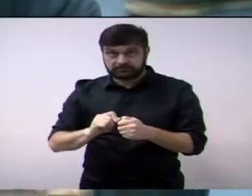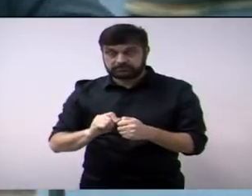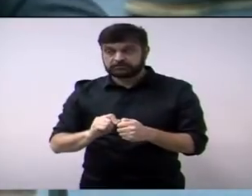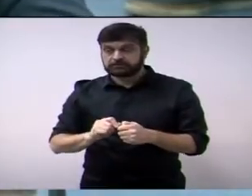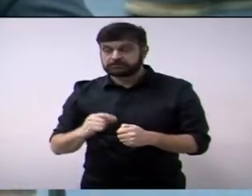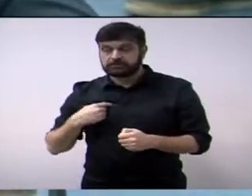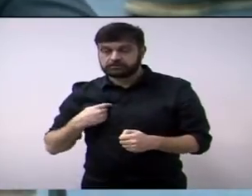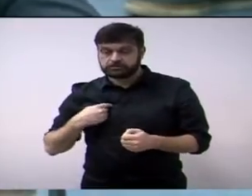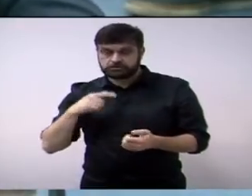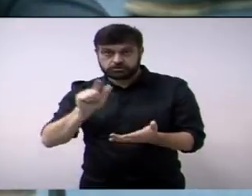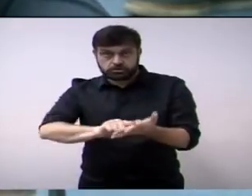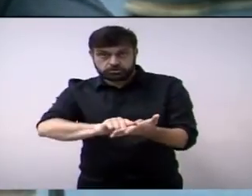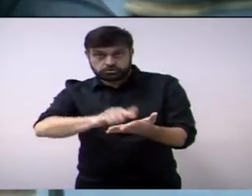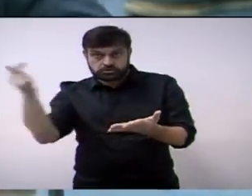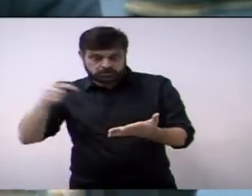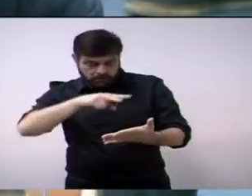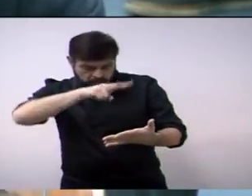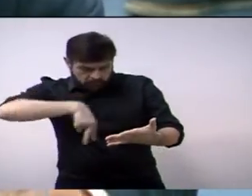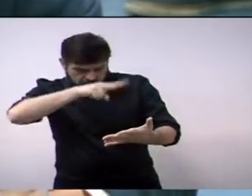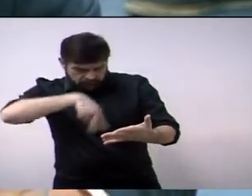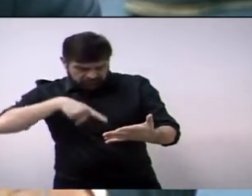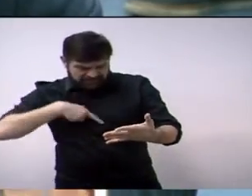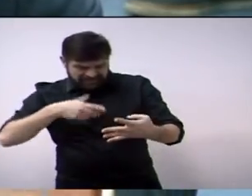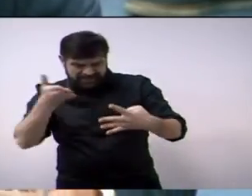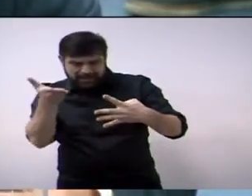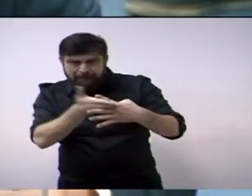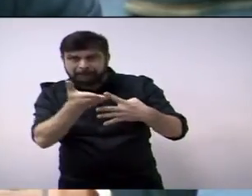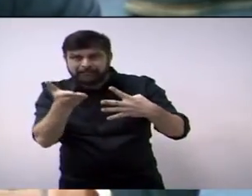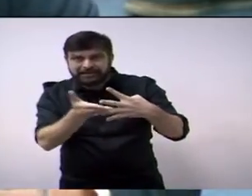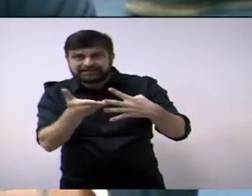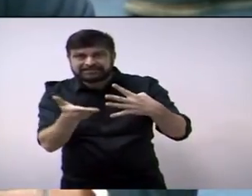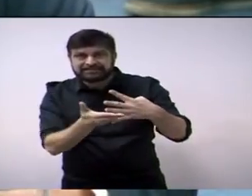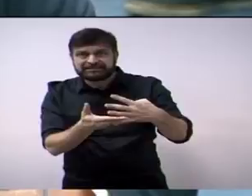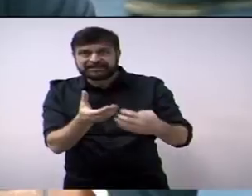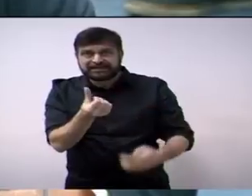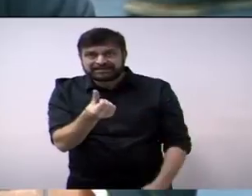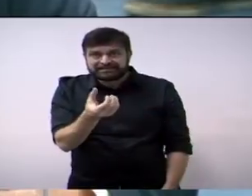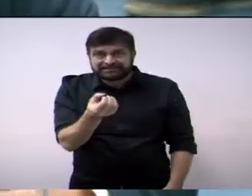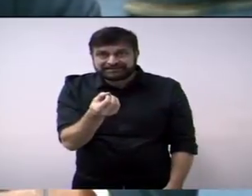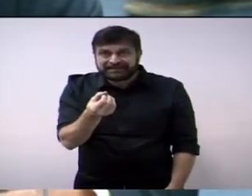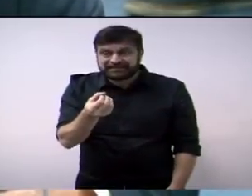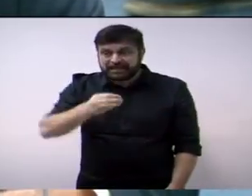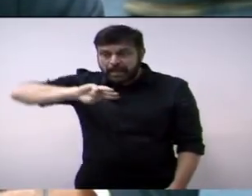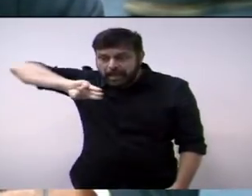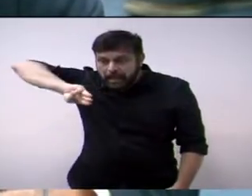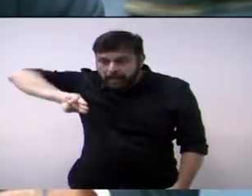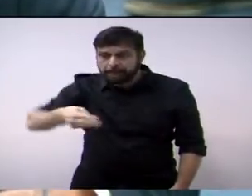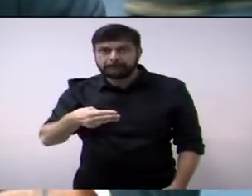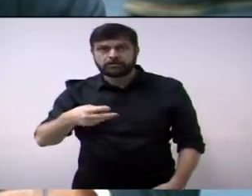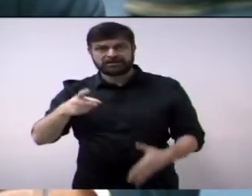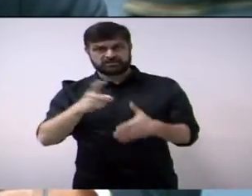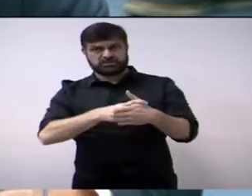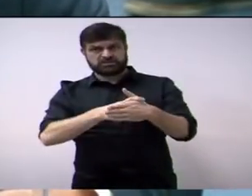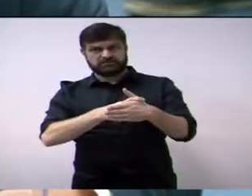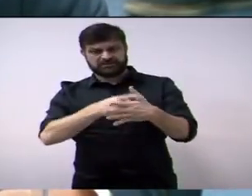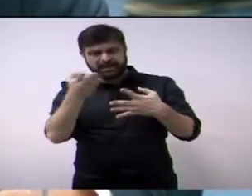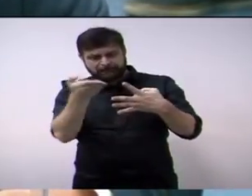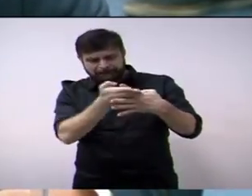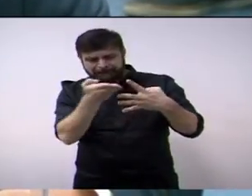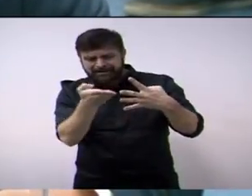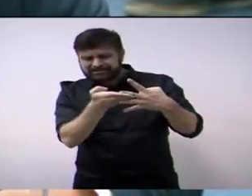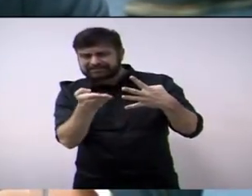vimos no semanário, que está sendo parcelado quase 60 milhões de dívida com a